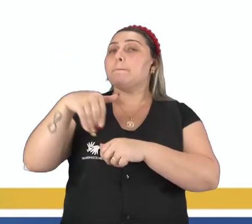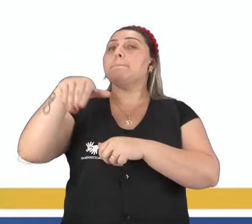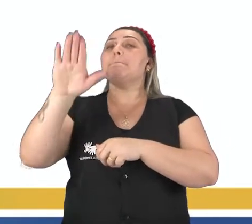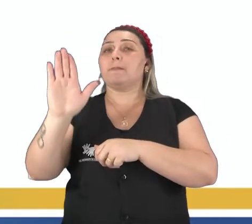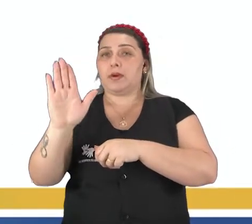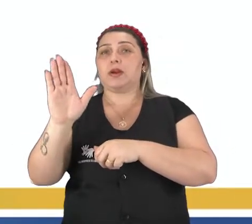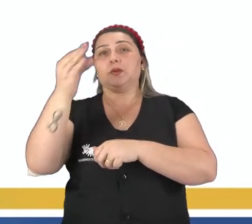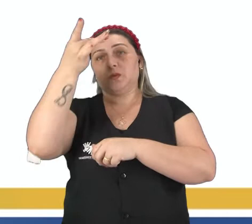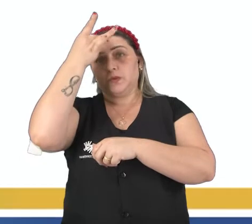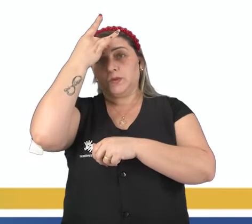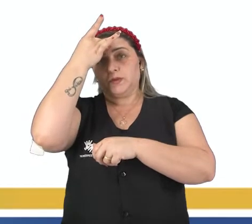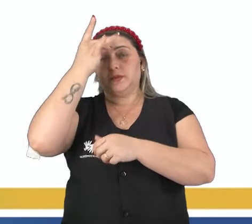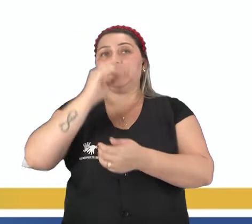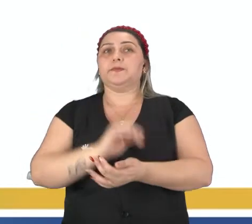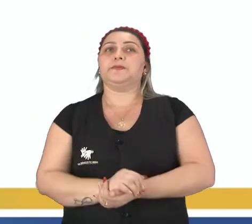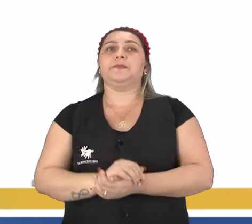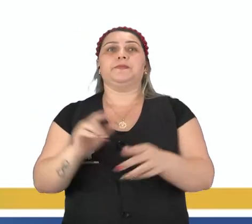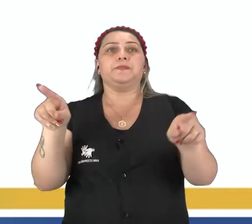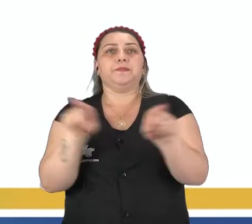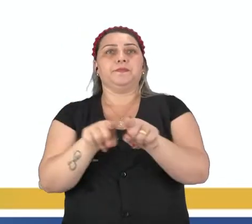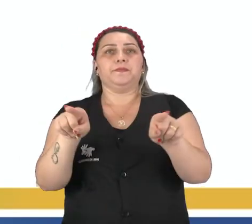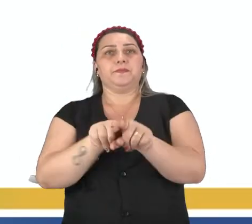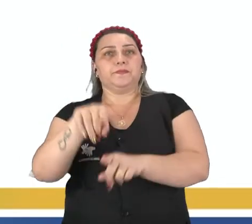mais conscientemente.